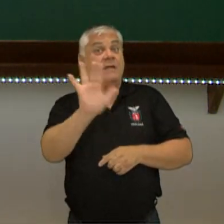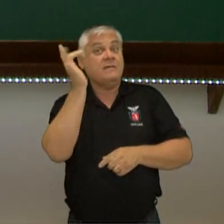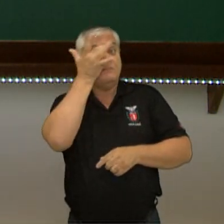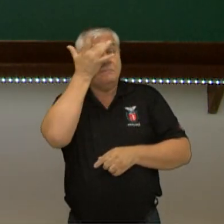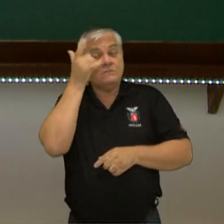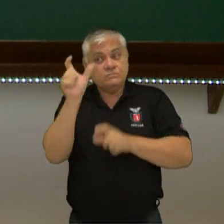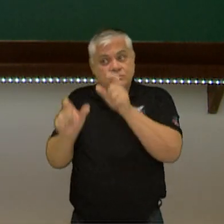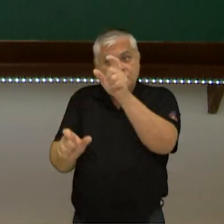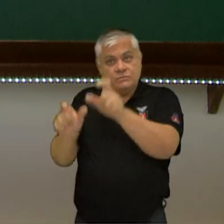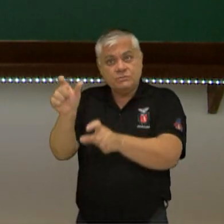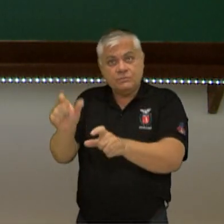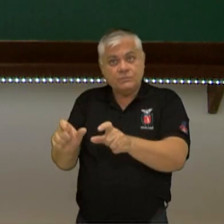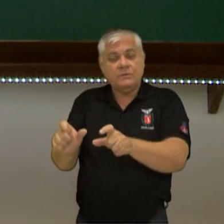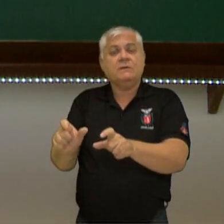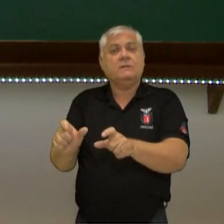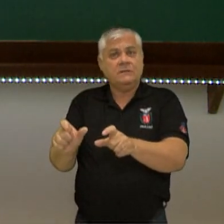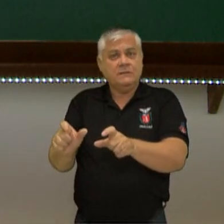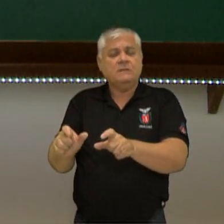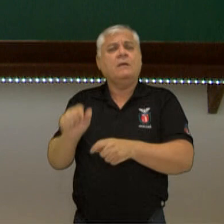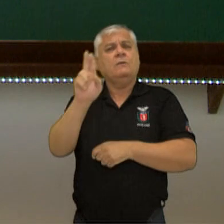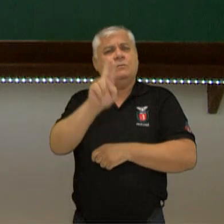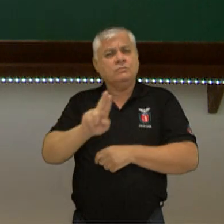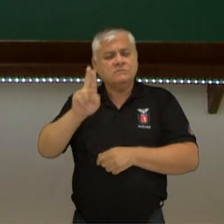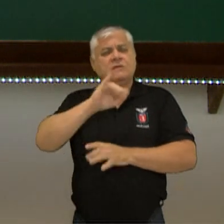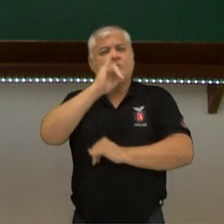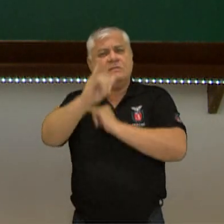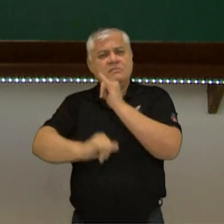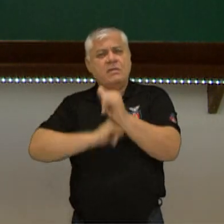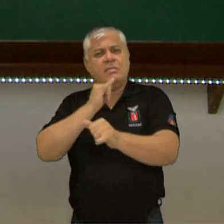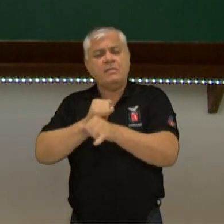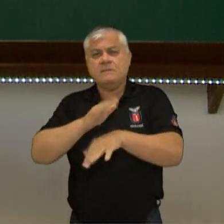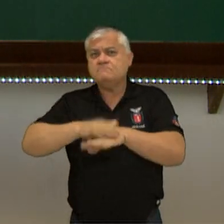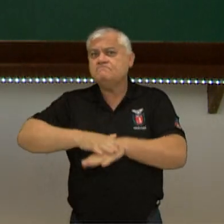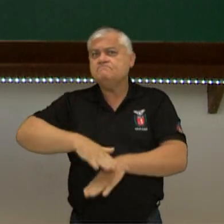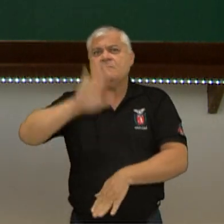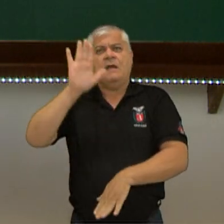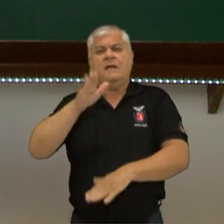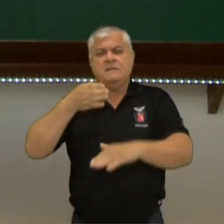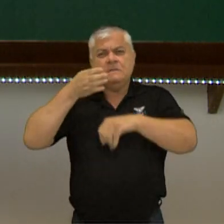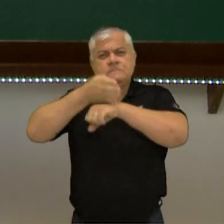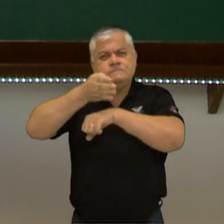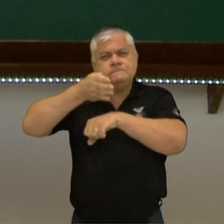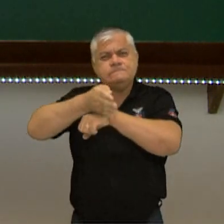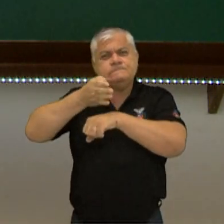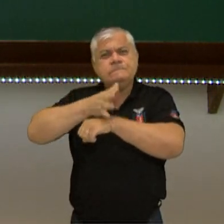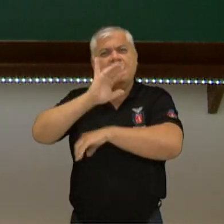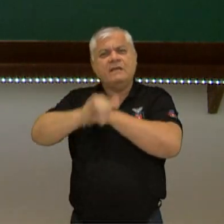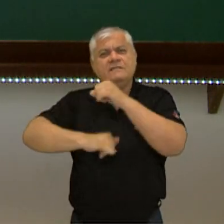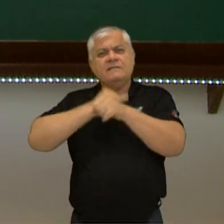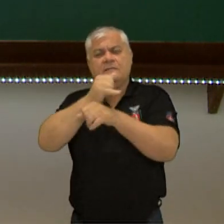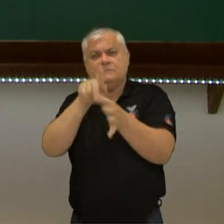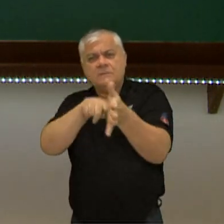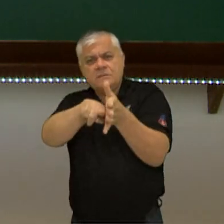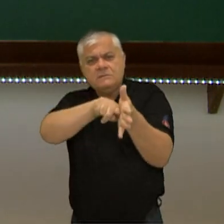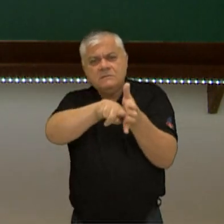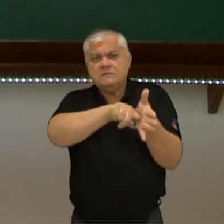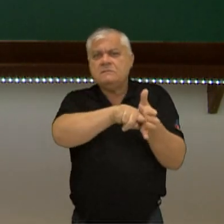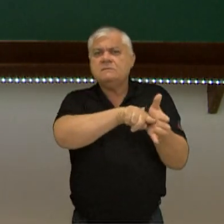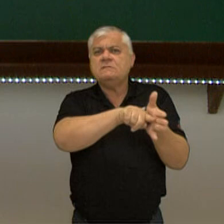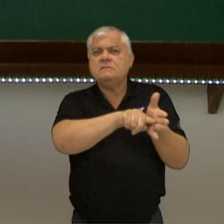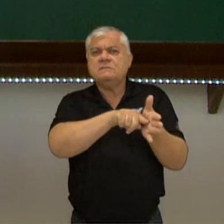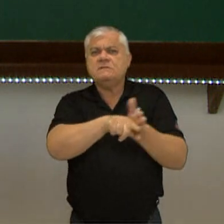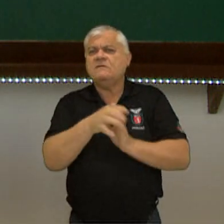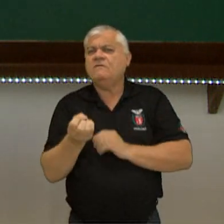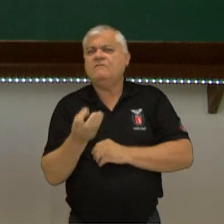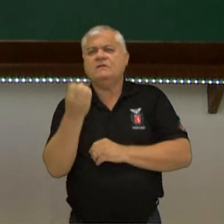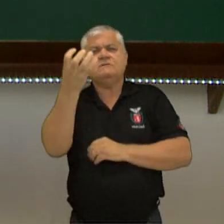pessoas estão usando a internet cada vez mais para fazer suas pesquisas, para conhecer. Você pode viajar